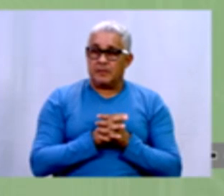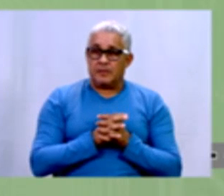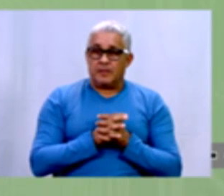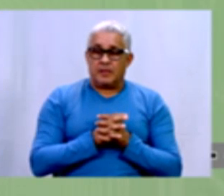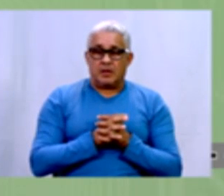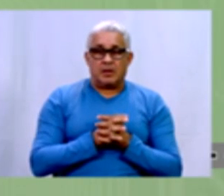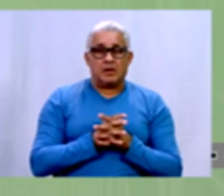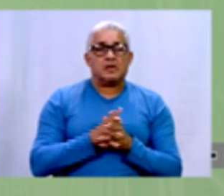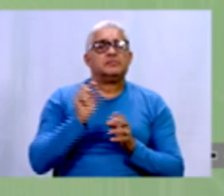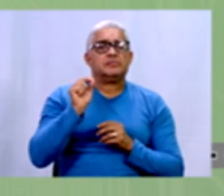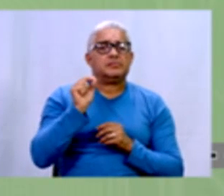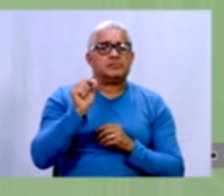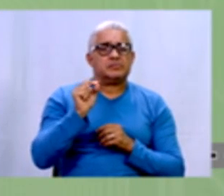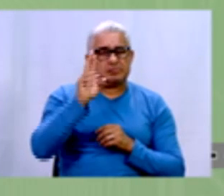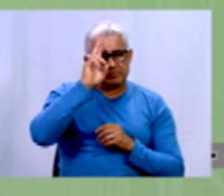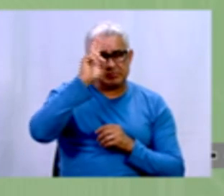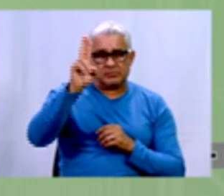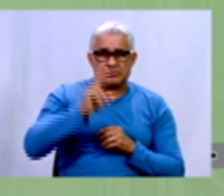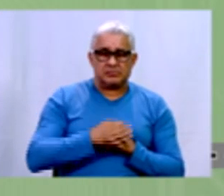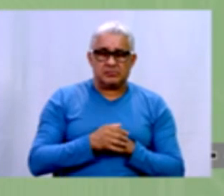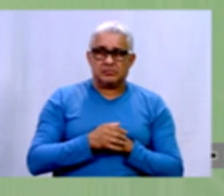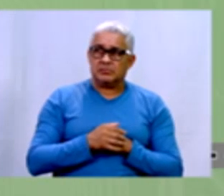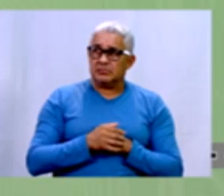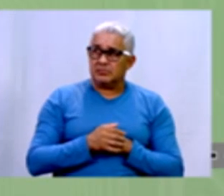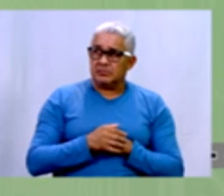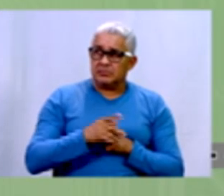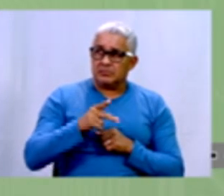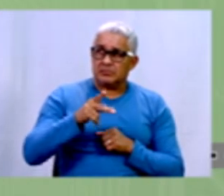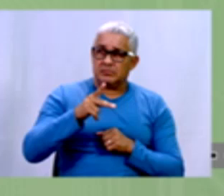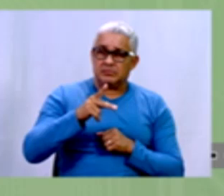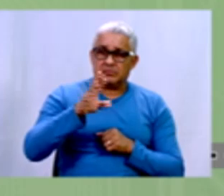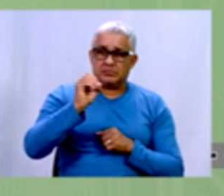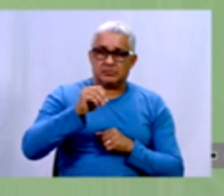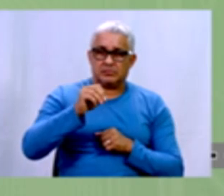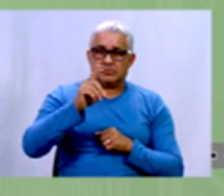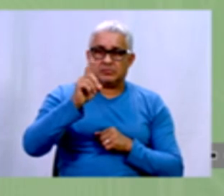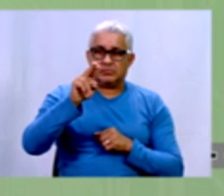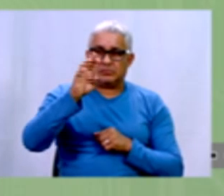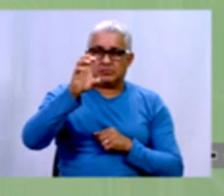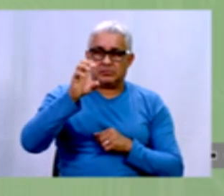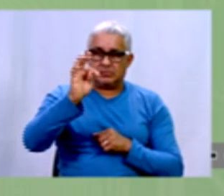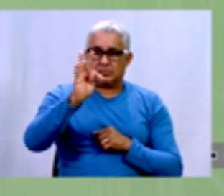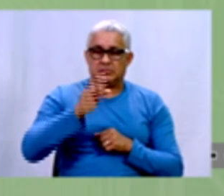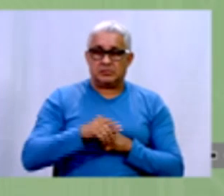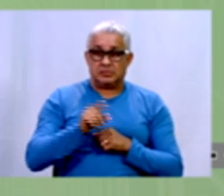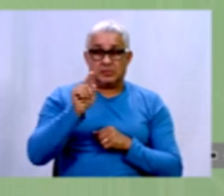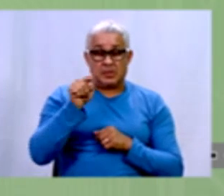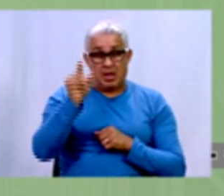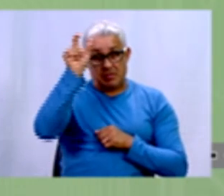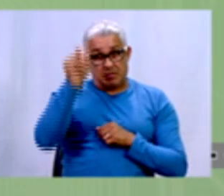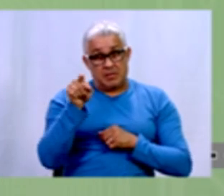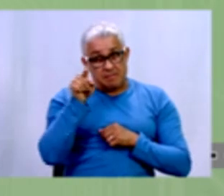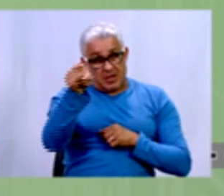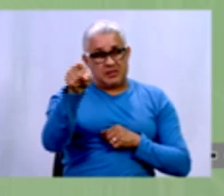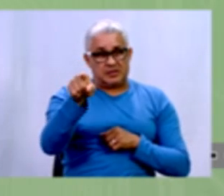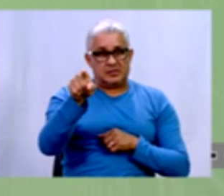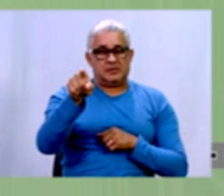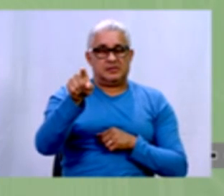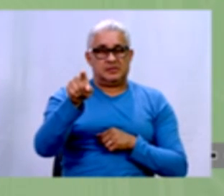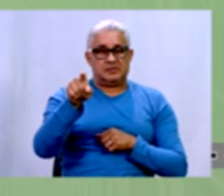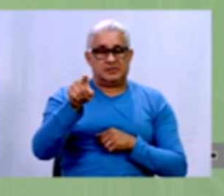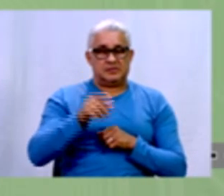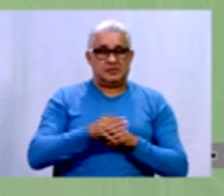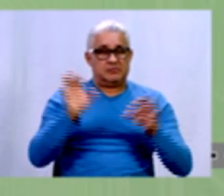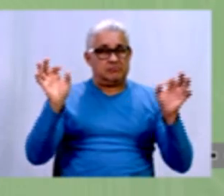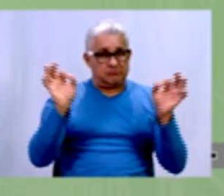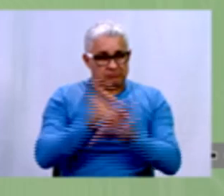Quem é o dono do produto ou o Product Owner? É ele que vai definir as funcionalidades do